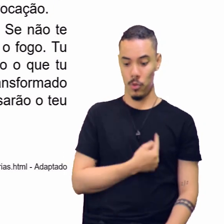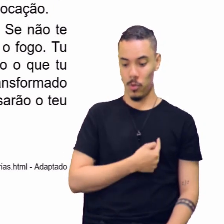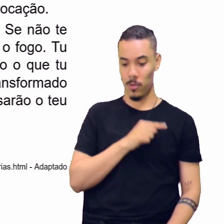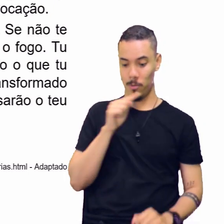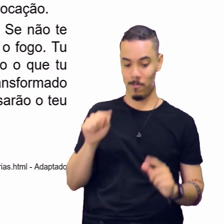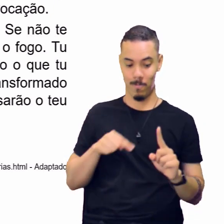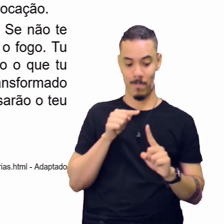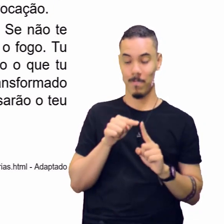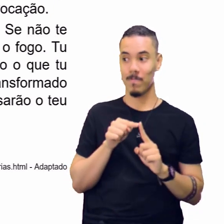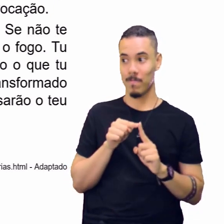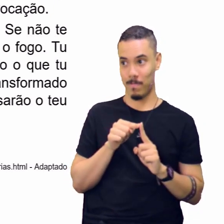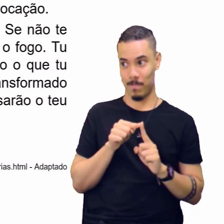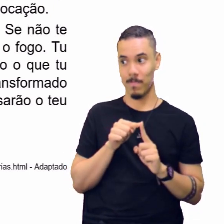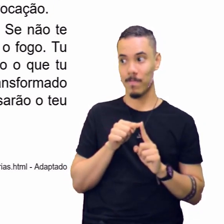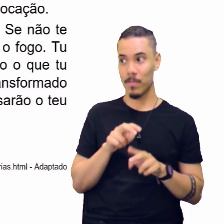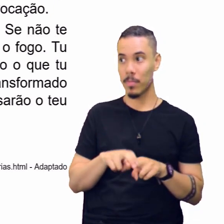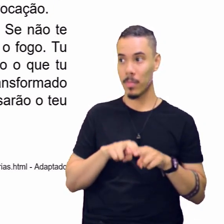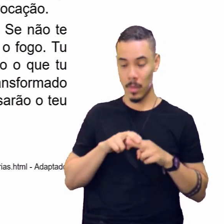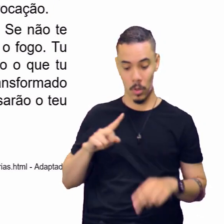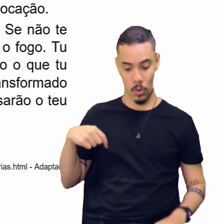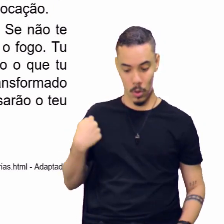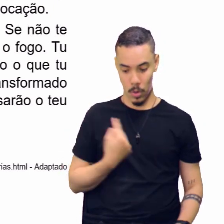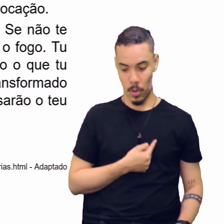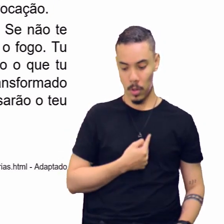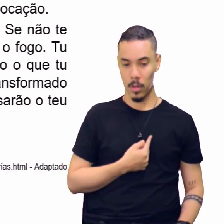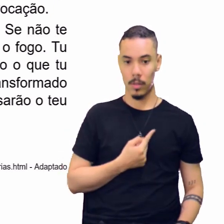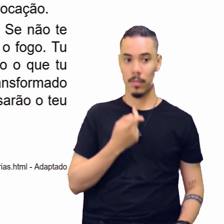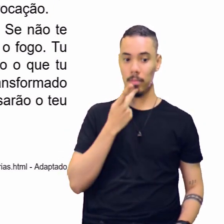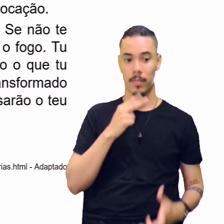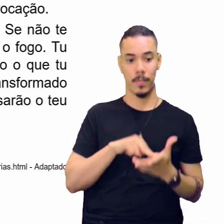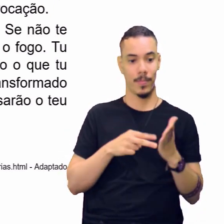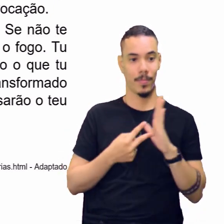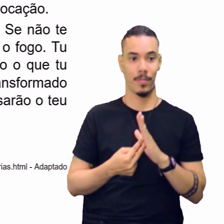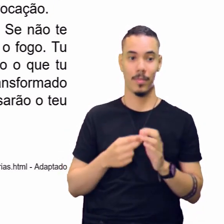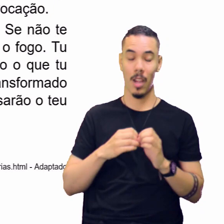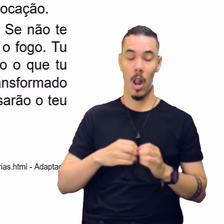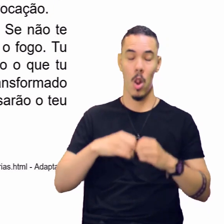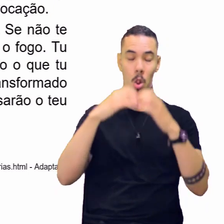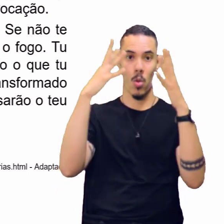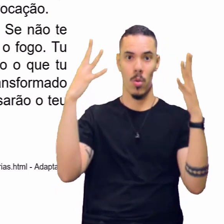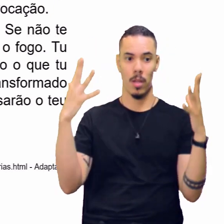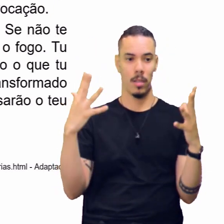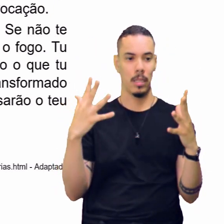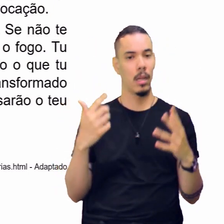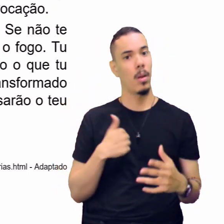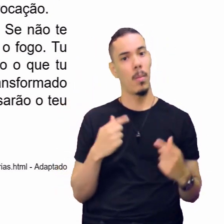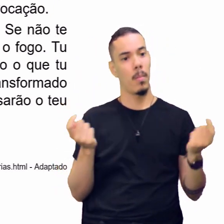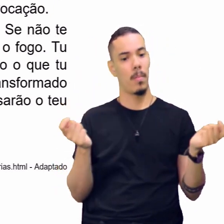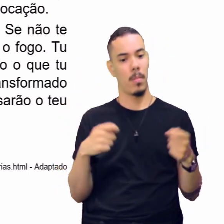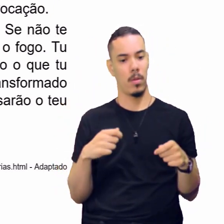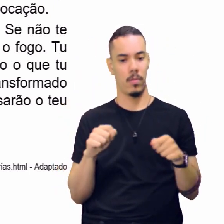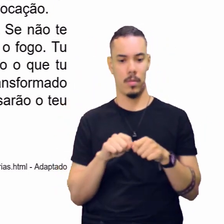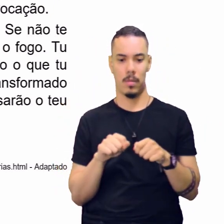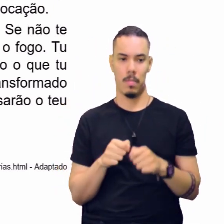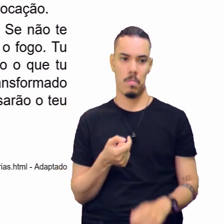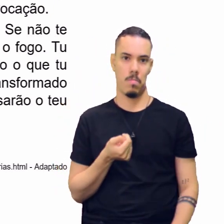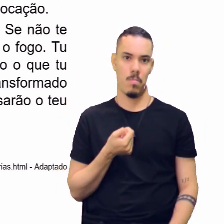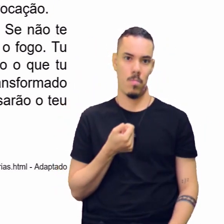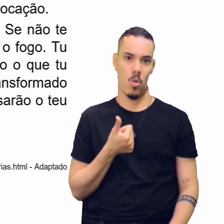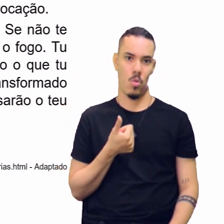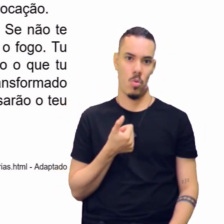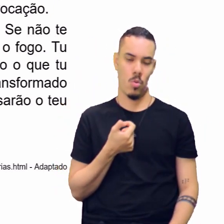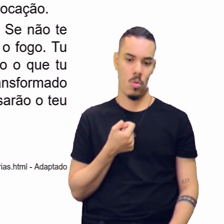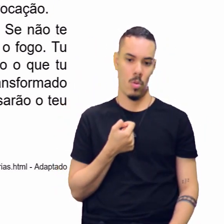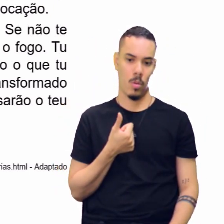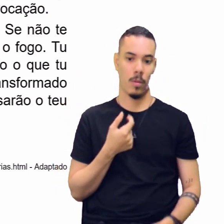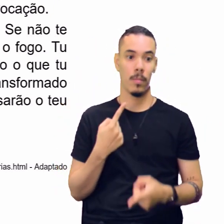vocação. Nós somos chamados para ser luz. O que eu posso fazer é pouco. Se